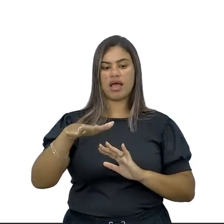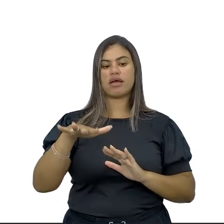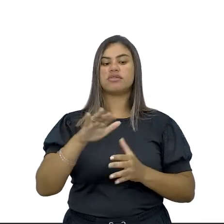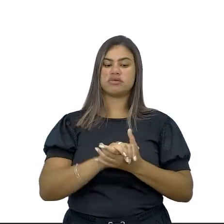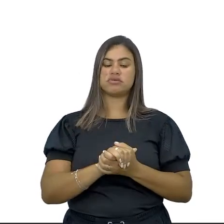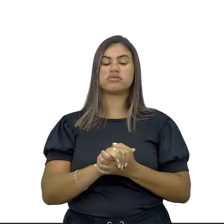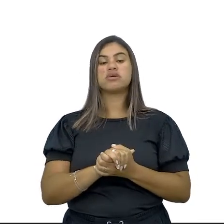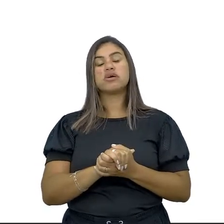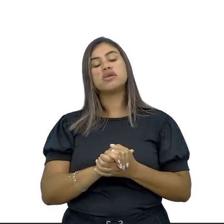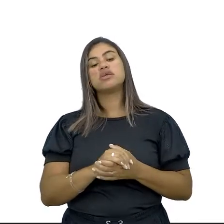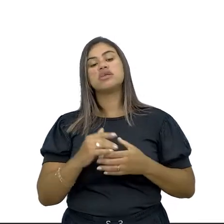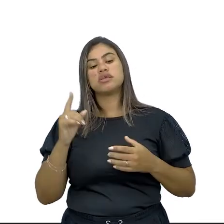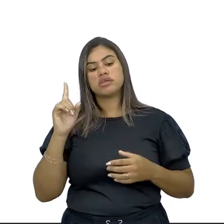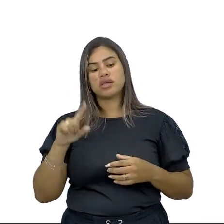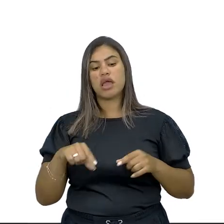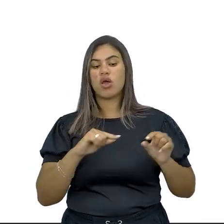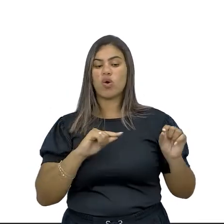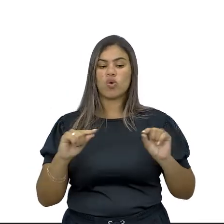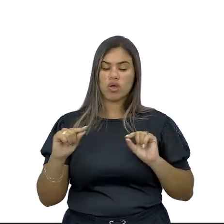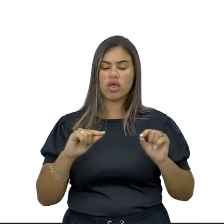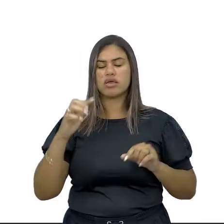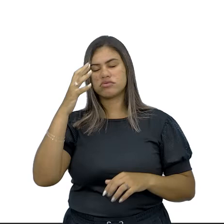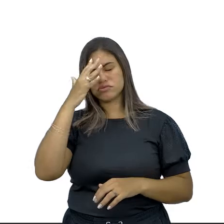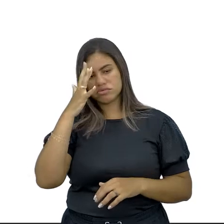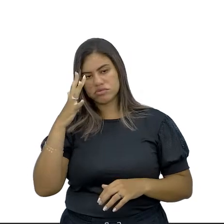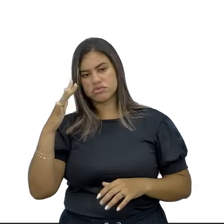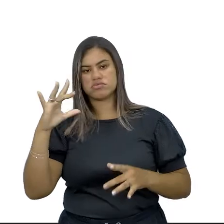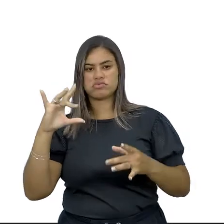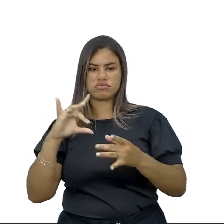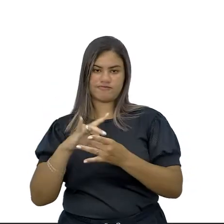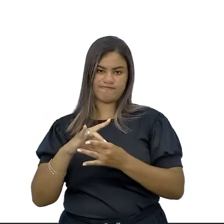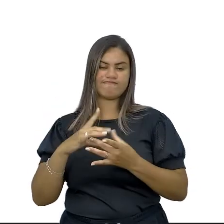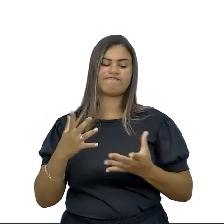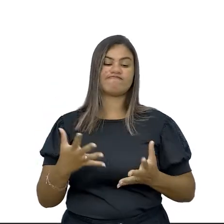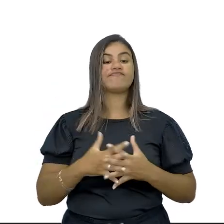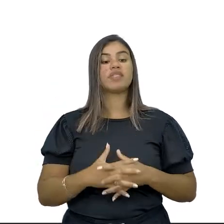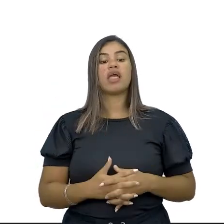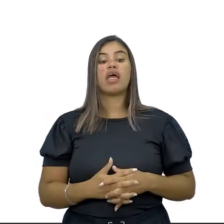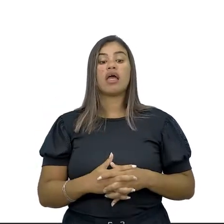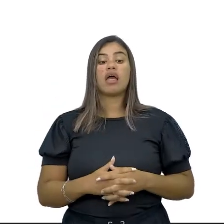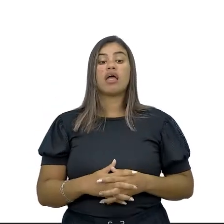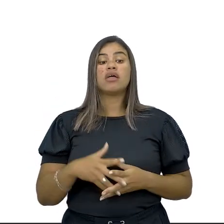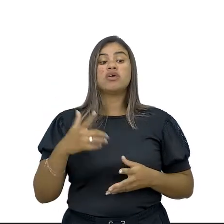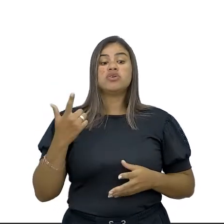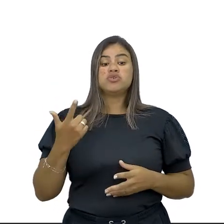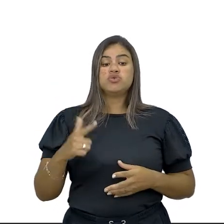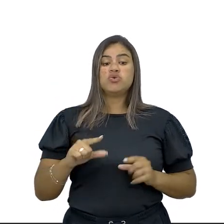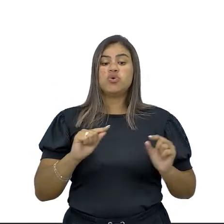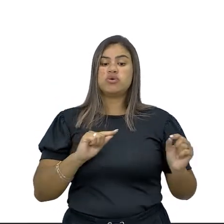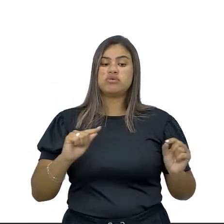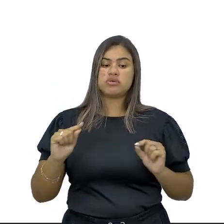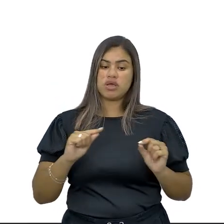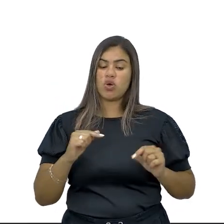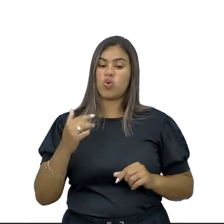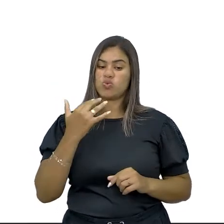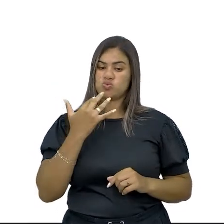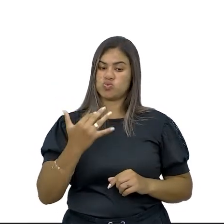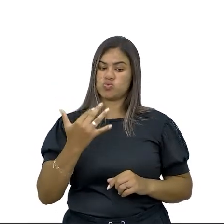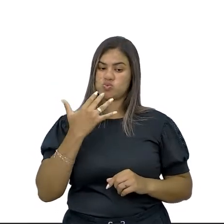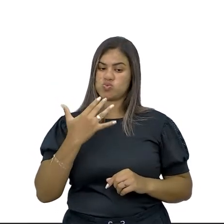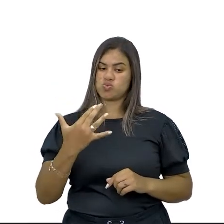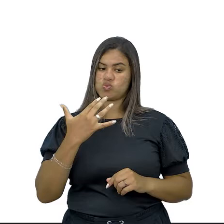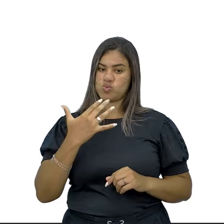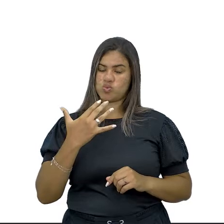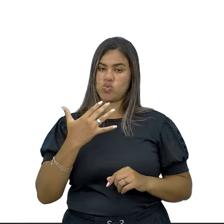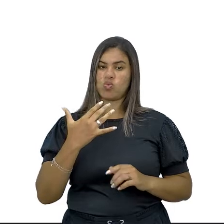estejam, claro, atreladas aos elementos teóricos discutidos. Já nas formações, né, ainda nas formações de